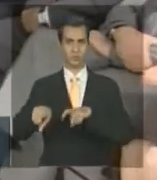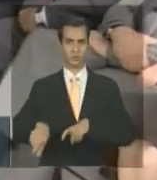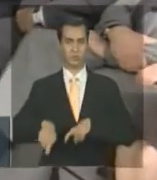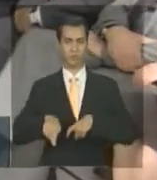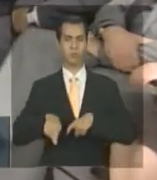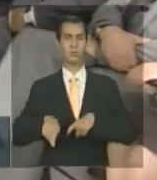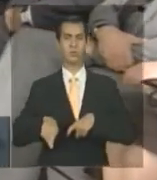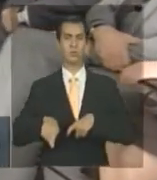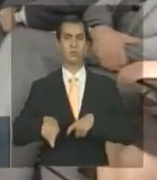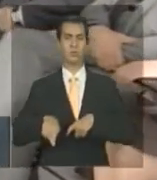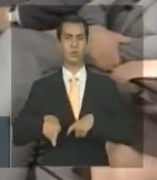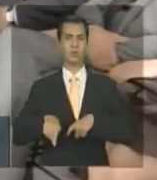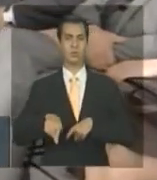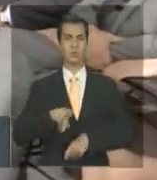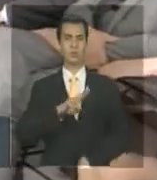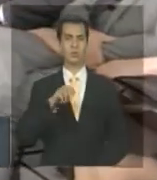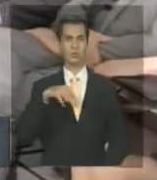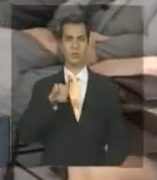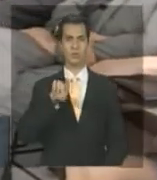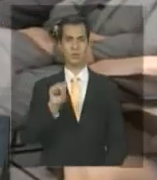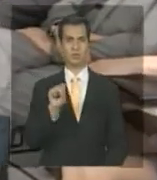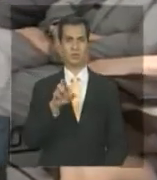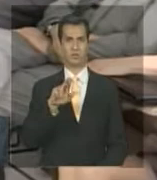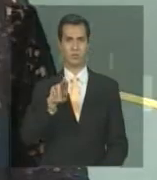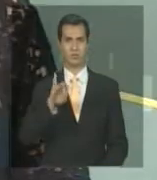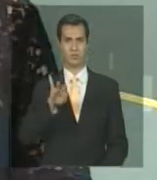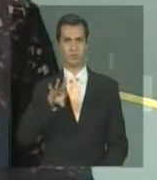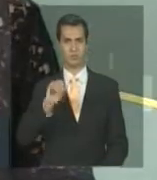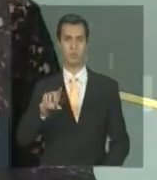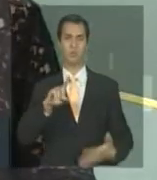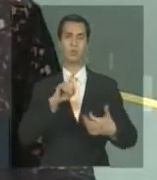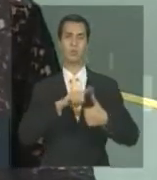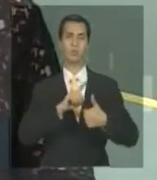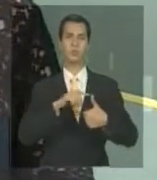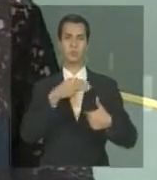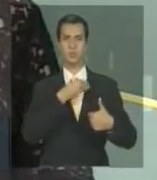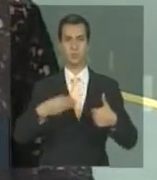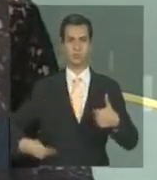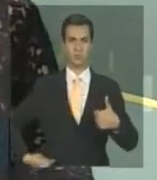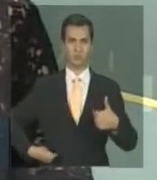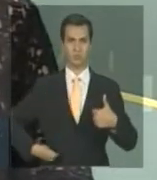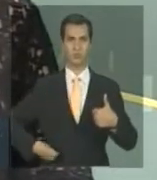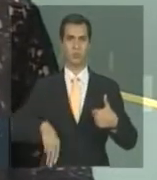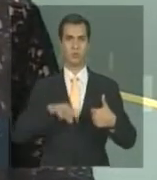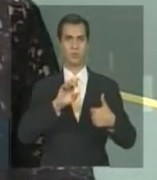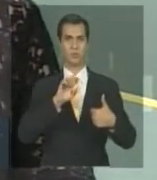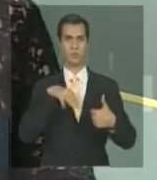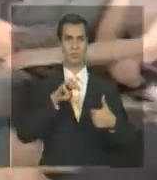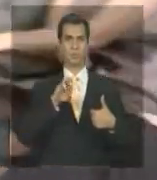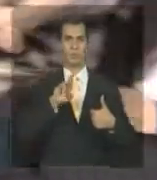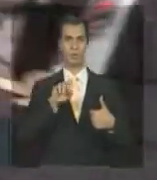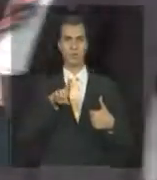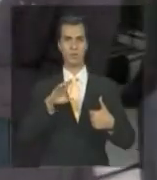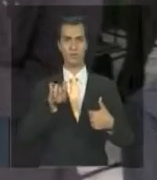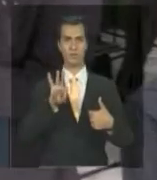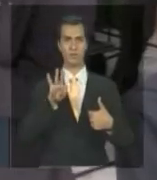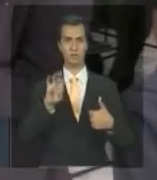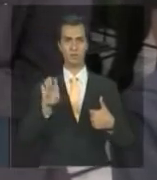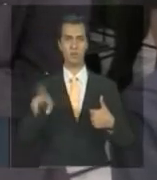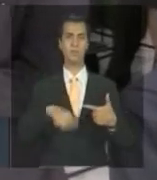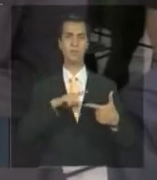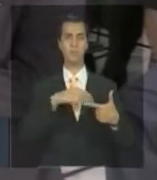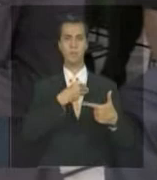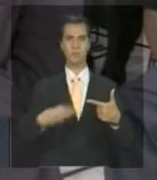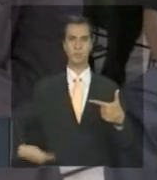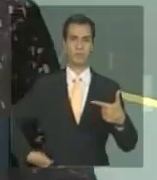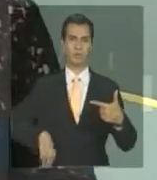Pecuária e Abastecimento, Mendes Ribeiro, ministro da Educação, Aloísio Mercadante, Ana de